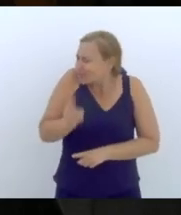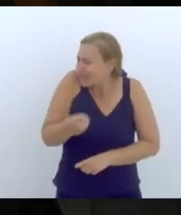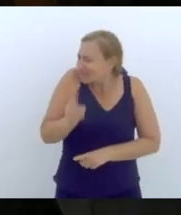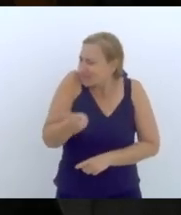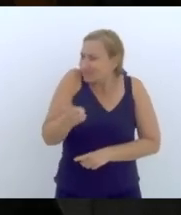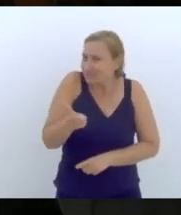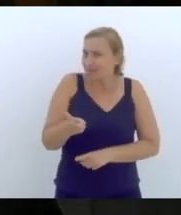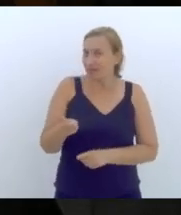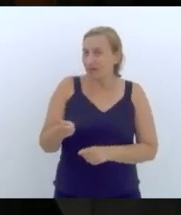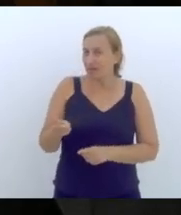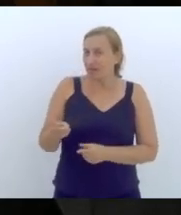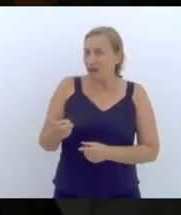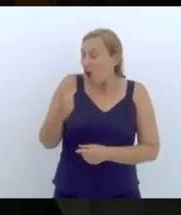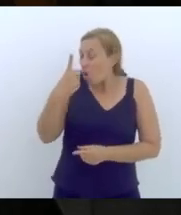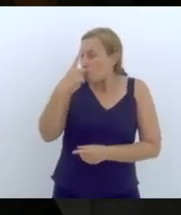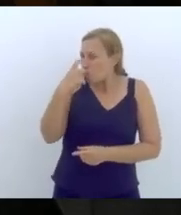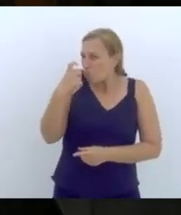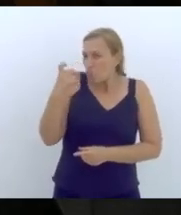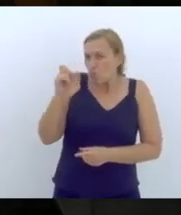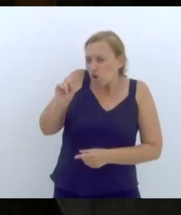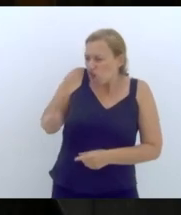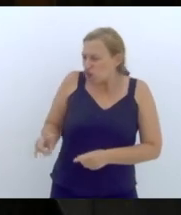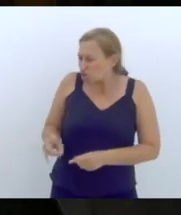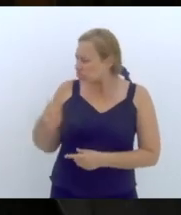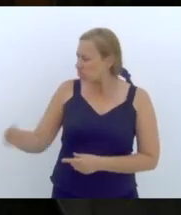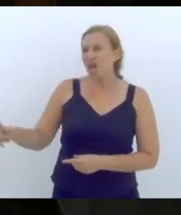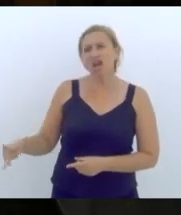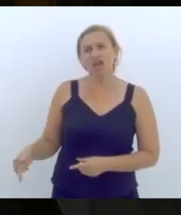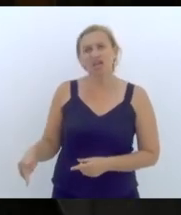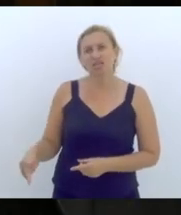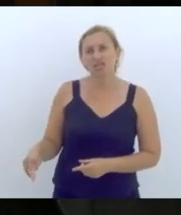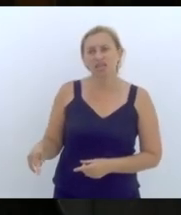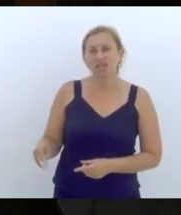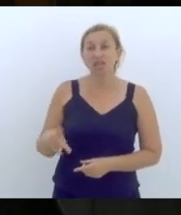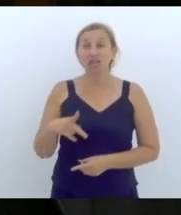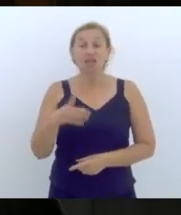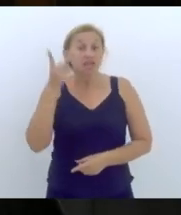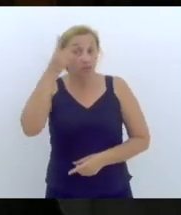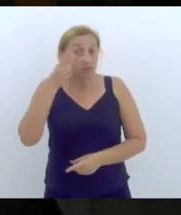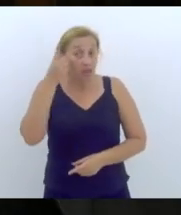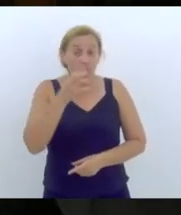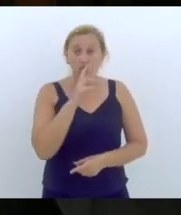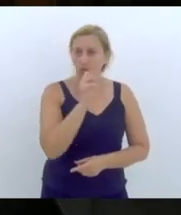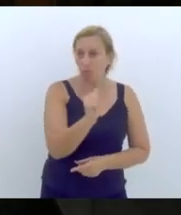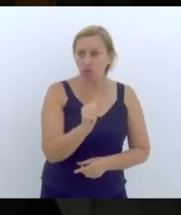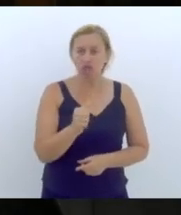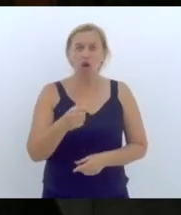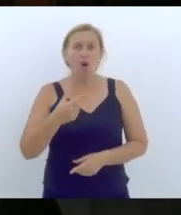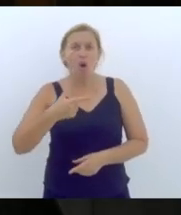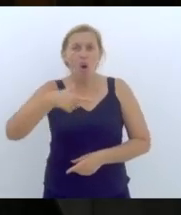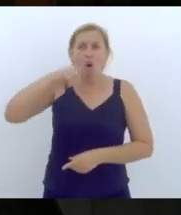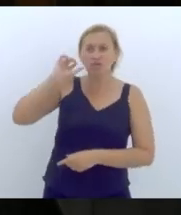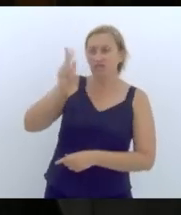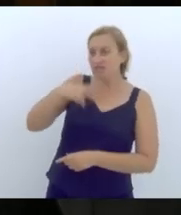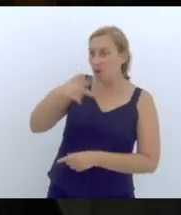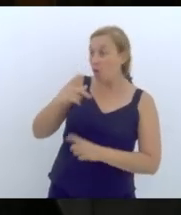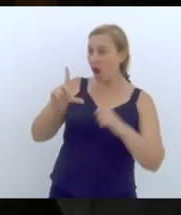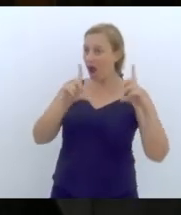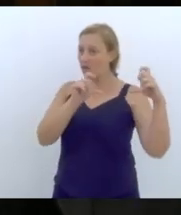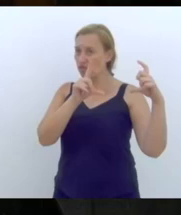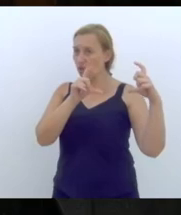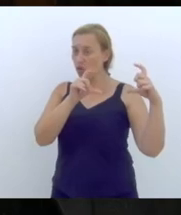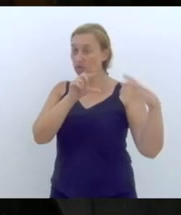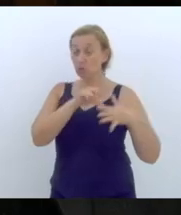ao nicho deles. E bem disto, bem trouxe o Rodrigo Amorim aqui ontem a foto